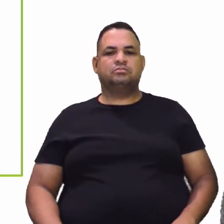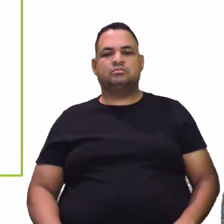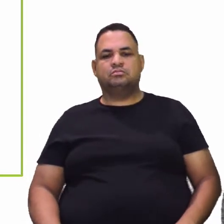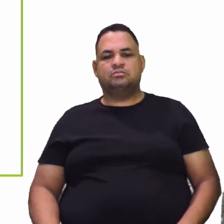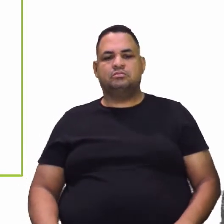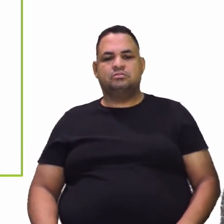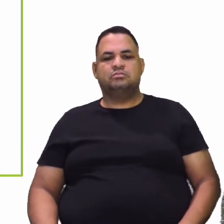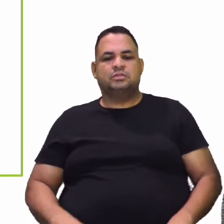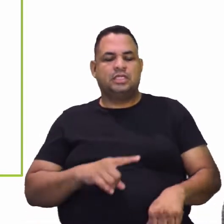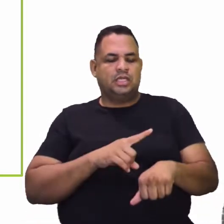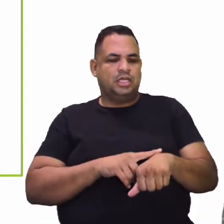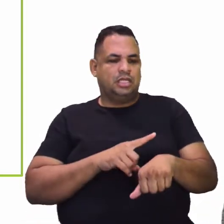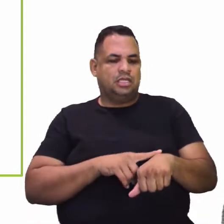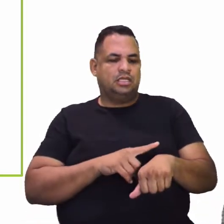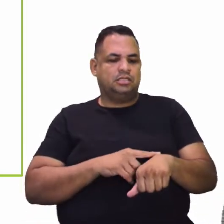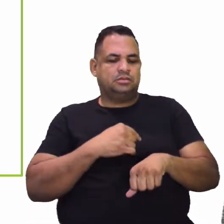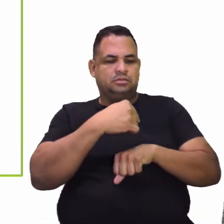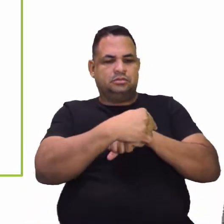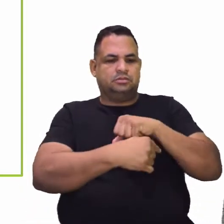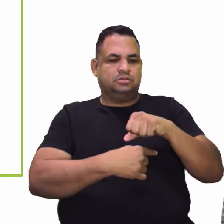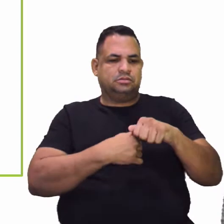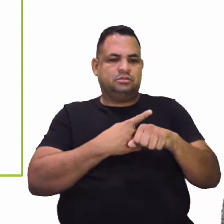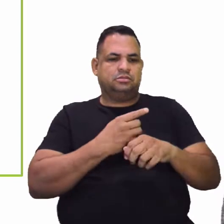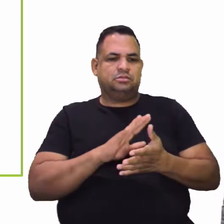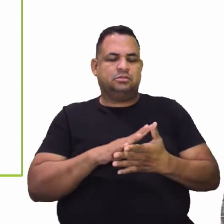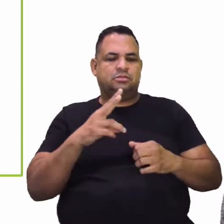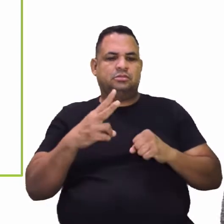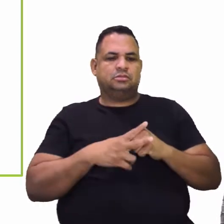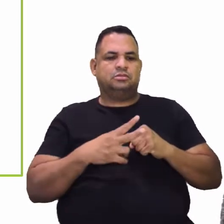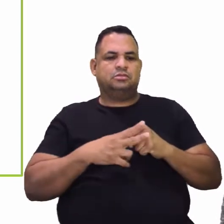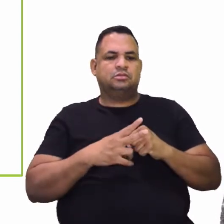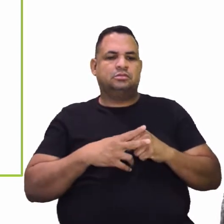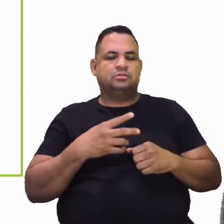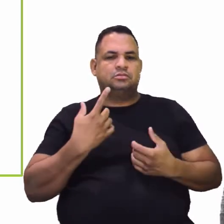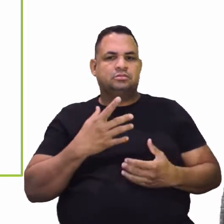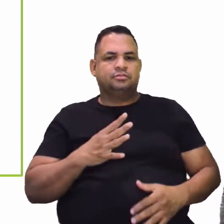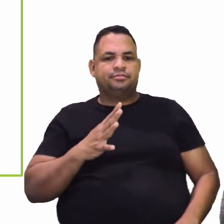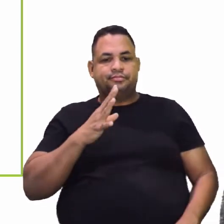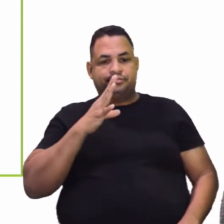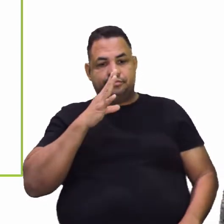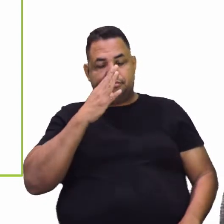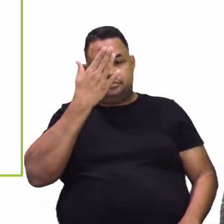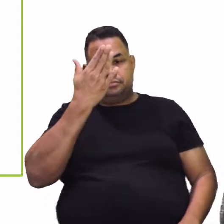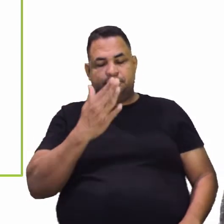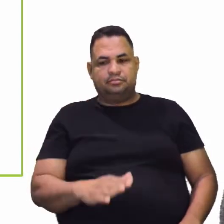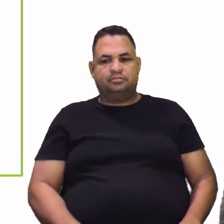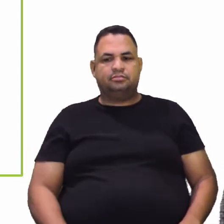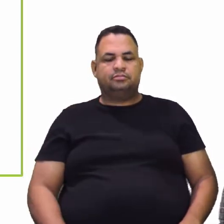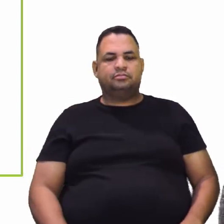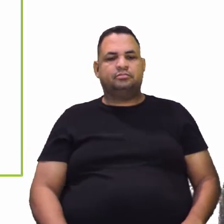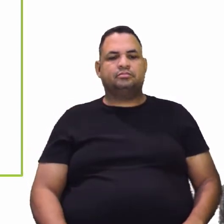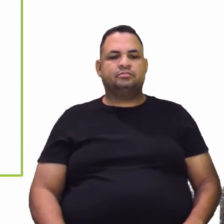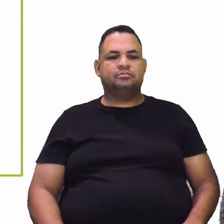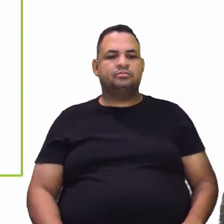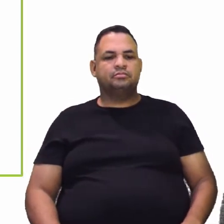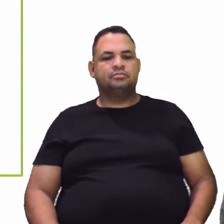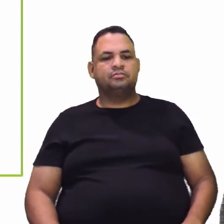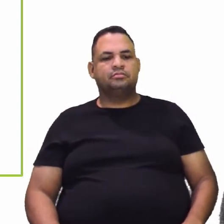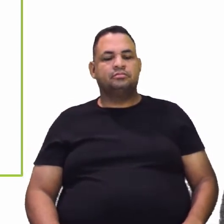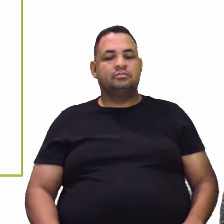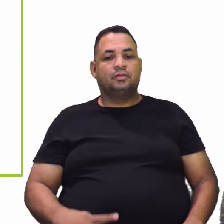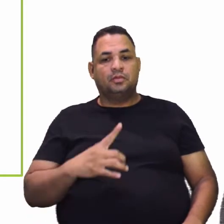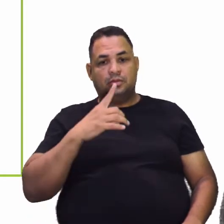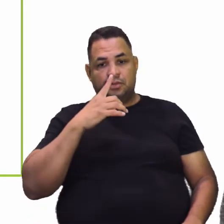de pulso, aquele que a gente usa no nosso pulso. Então, como verbo, ele é assistir. I watch TV, eu